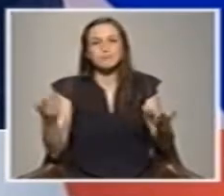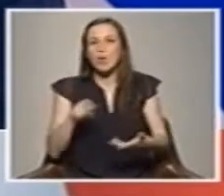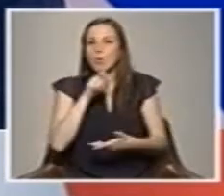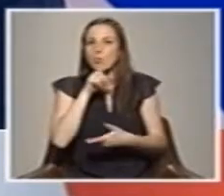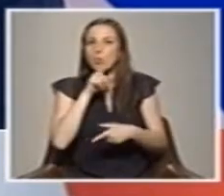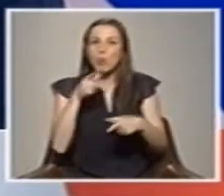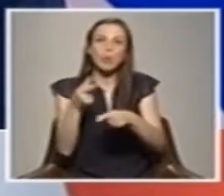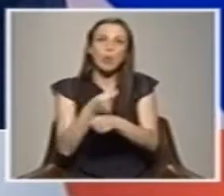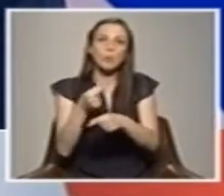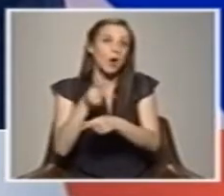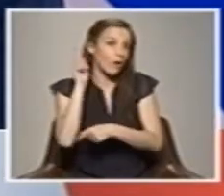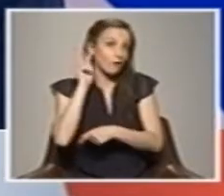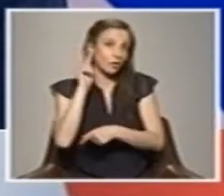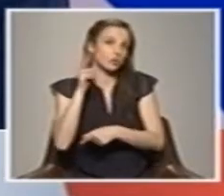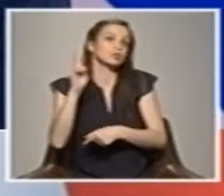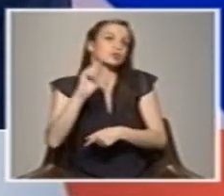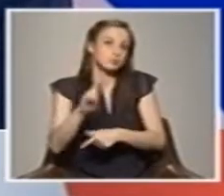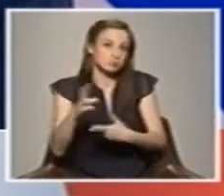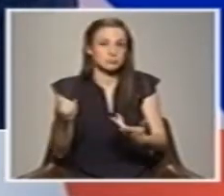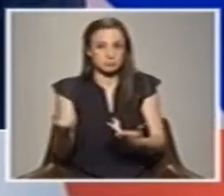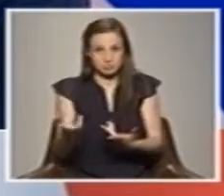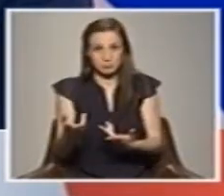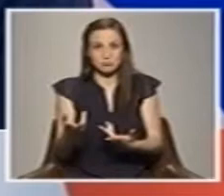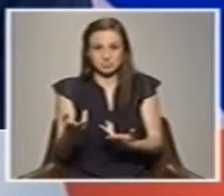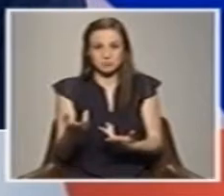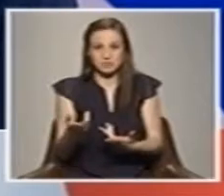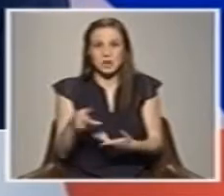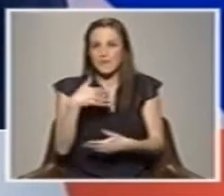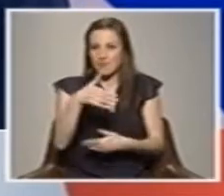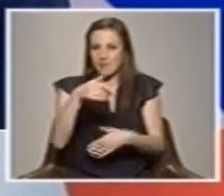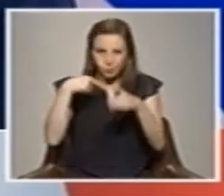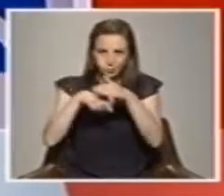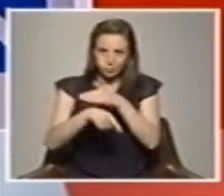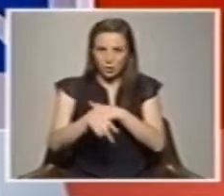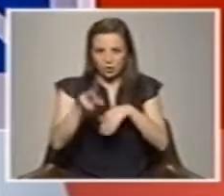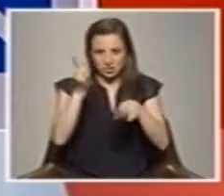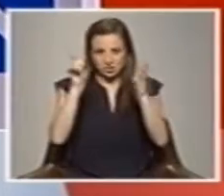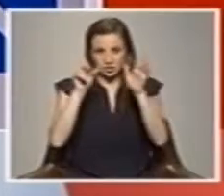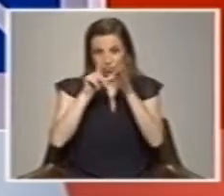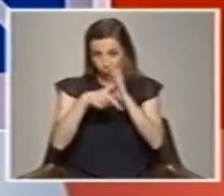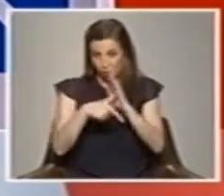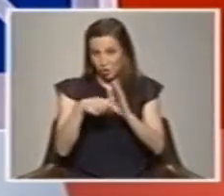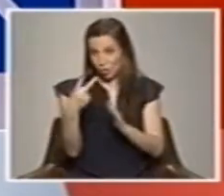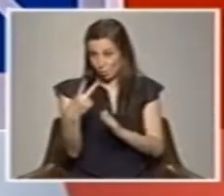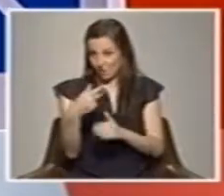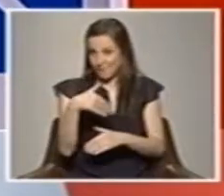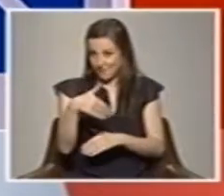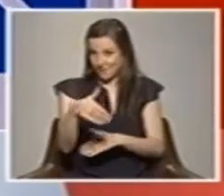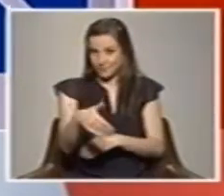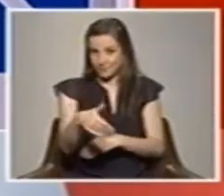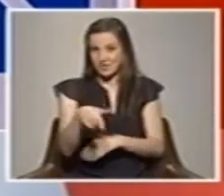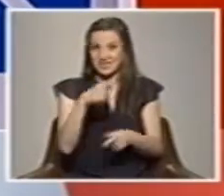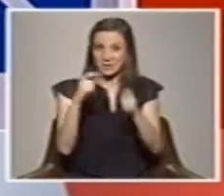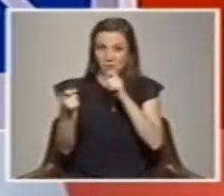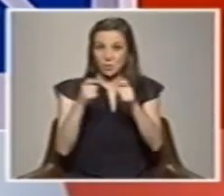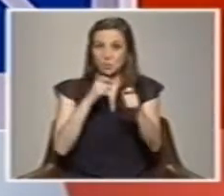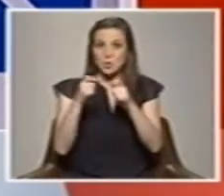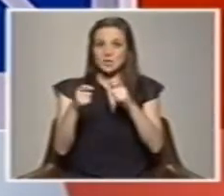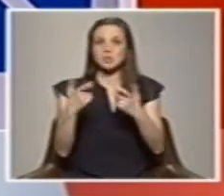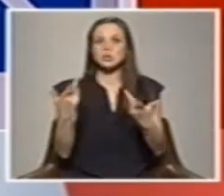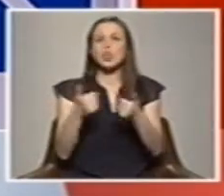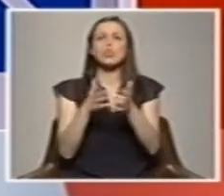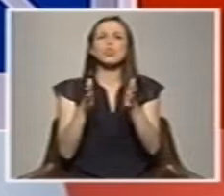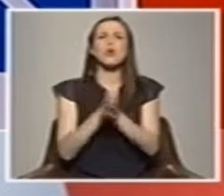adquirida a um determinado preço e com uma muito qualidade bem. Muito já boa. Já vamos aprofundar estes dois projetos também ao longo desta conversa. Todos